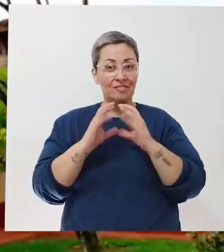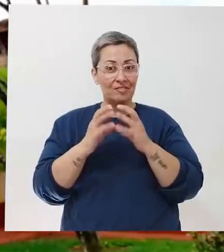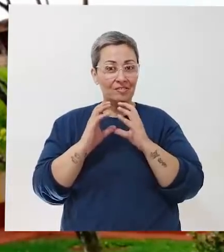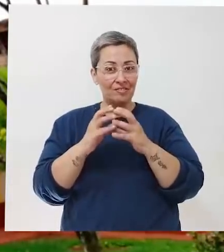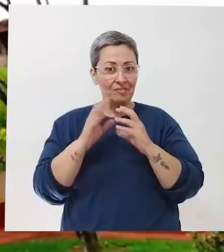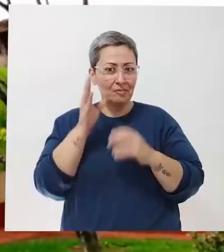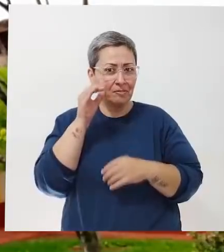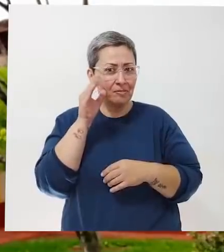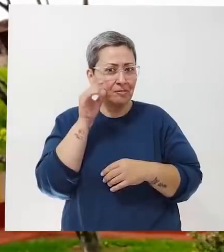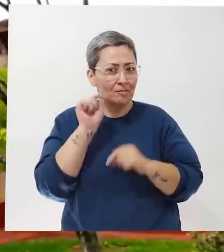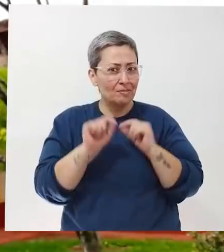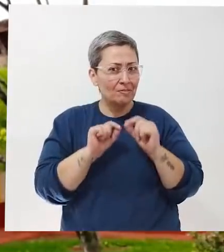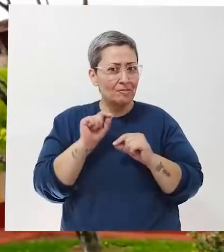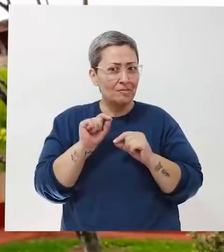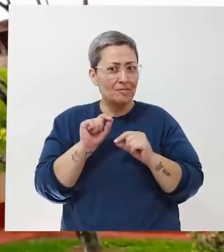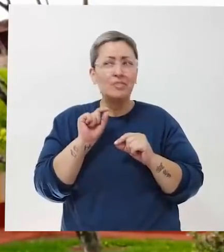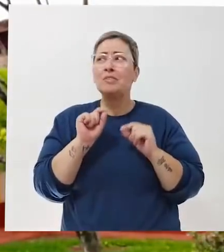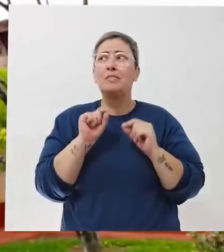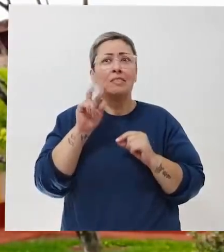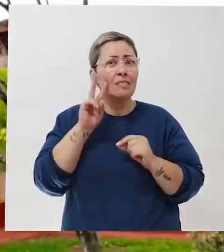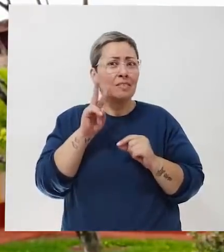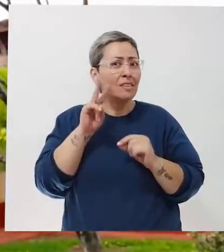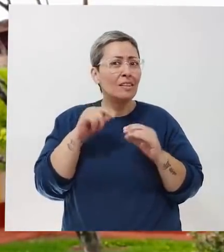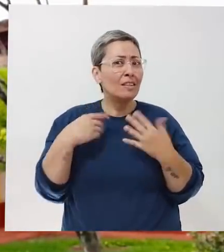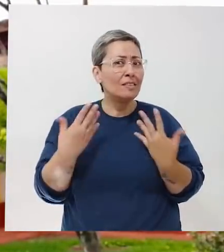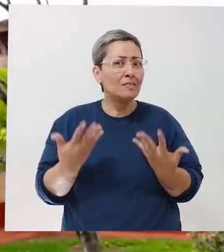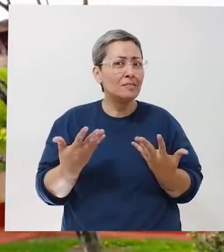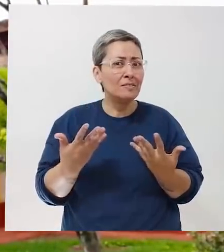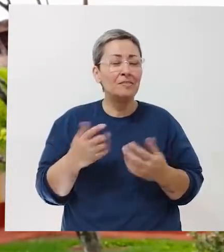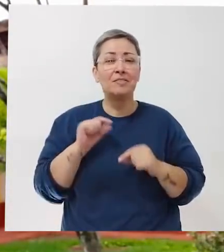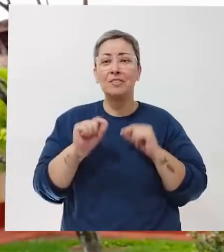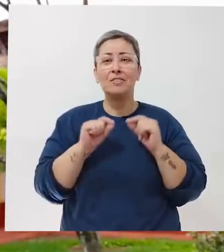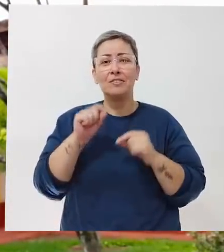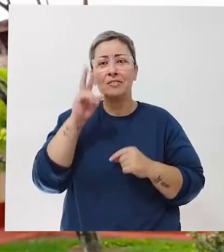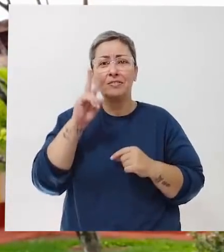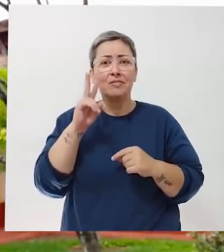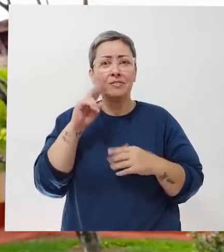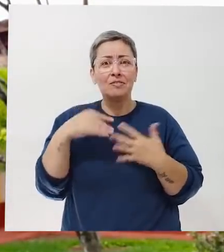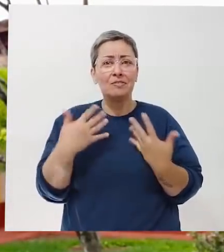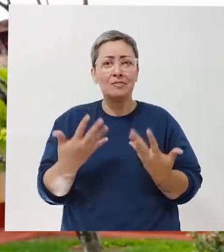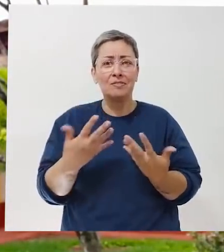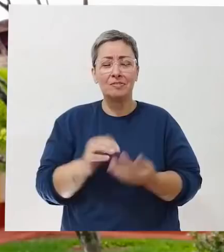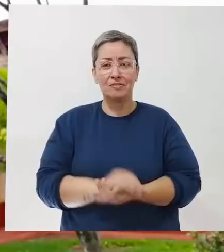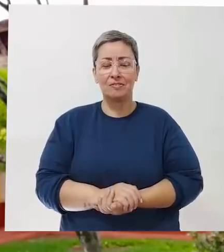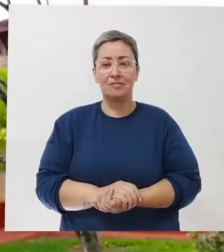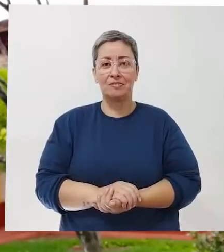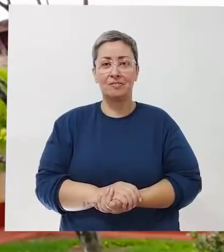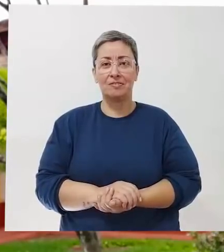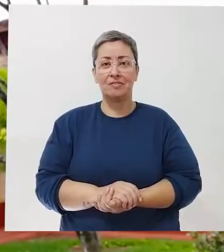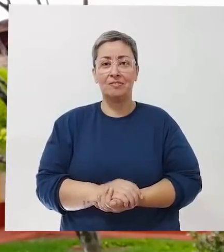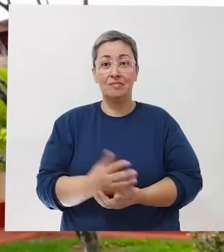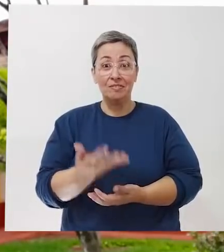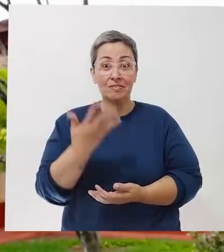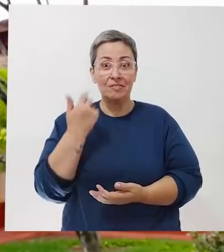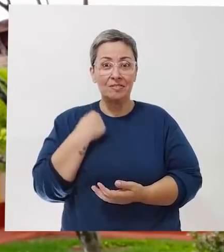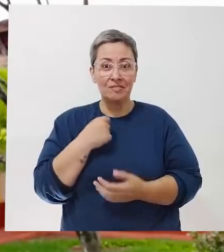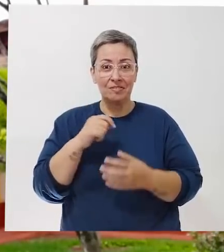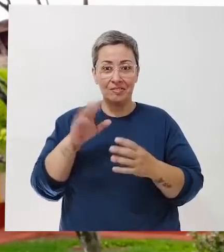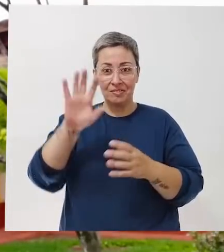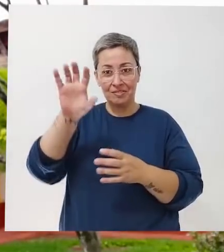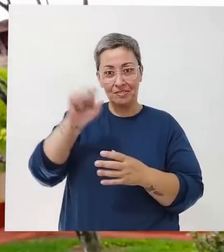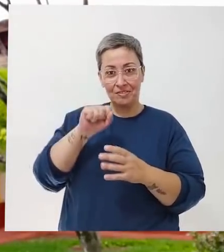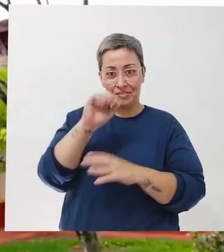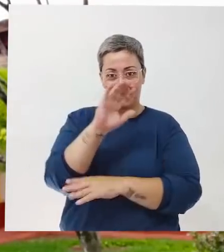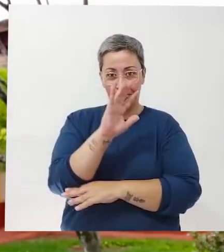A bolinha curiosa? Que história é essa, hã? Que história é essa?